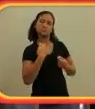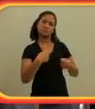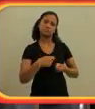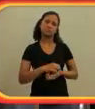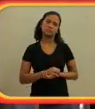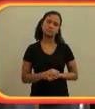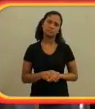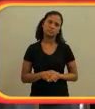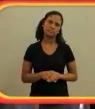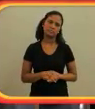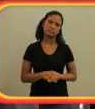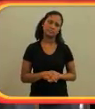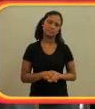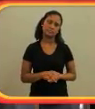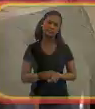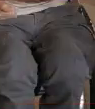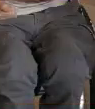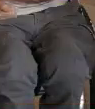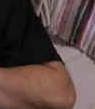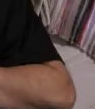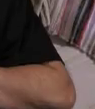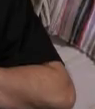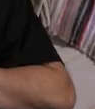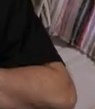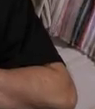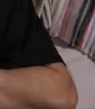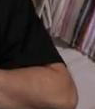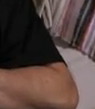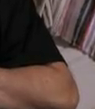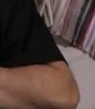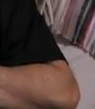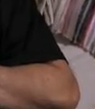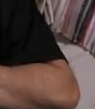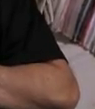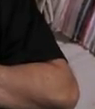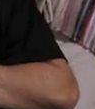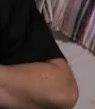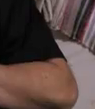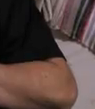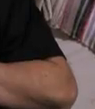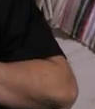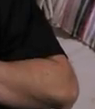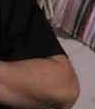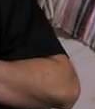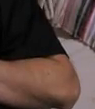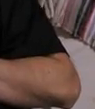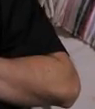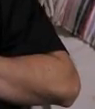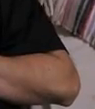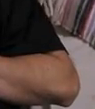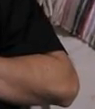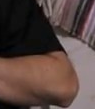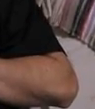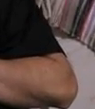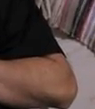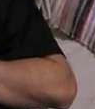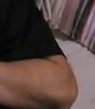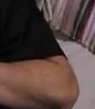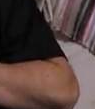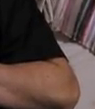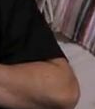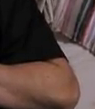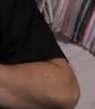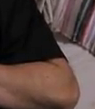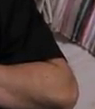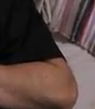me interiorize. Volte para você. E era uma coisa que eu precisava. Yuka com as palmas das mãos unidas e olhos